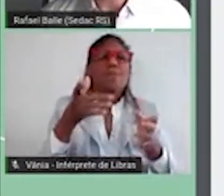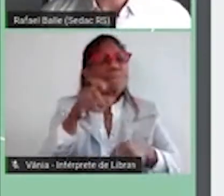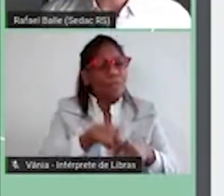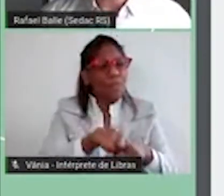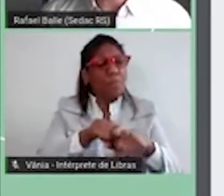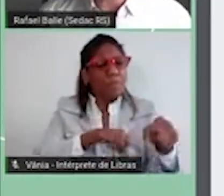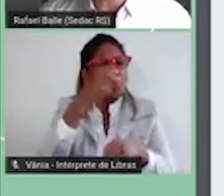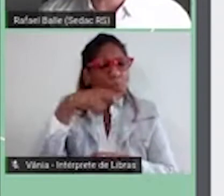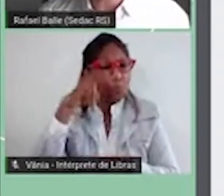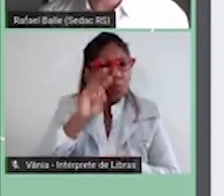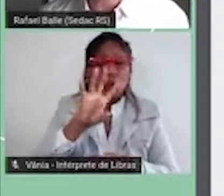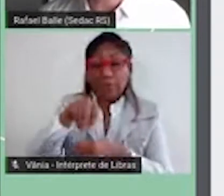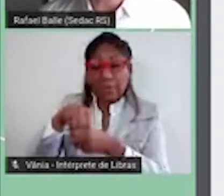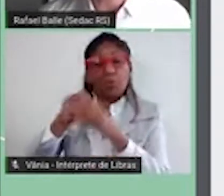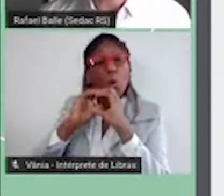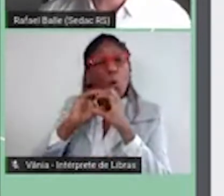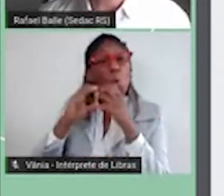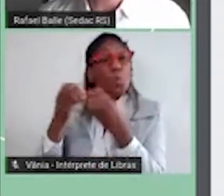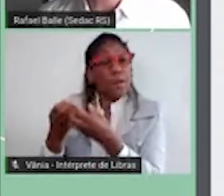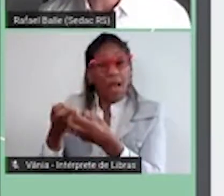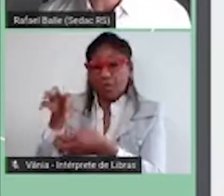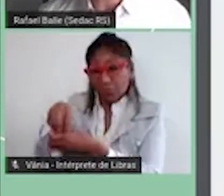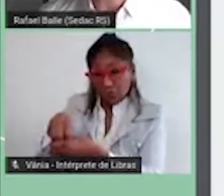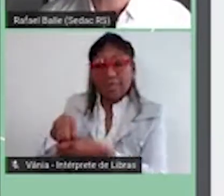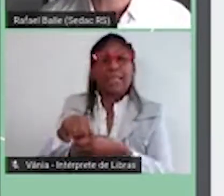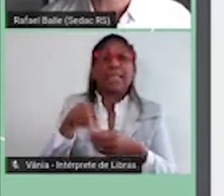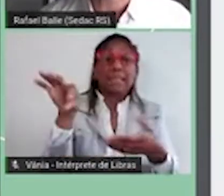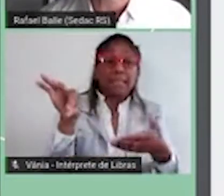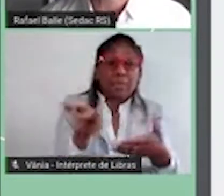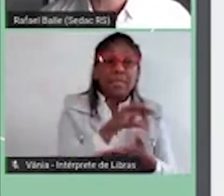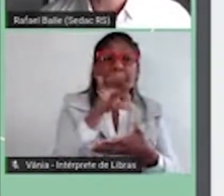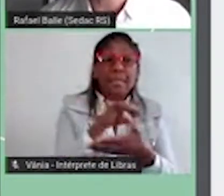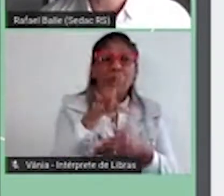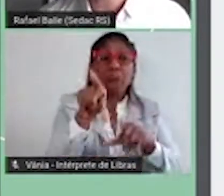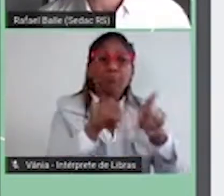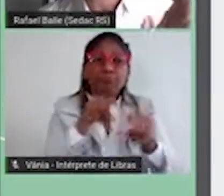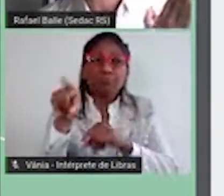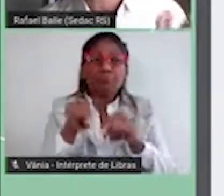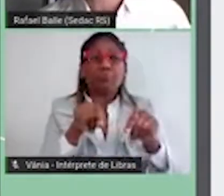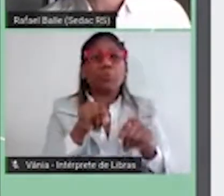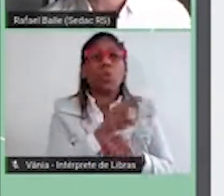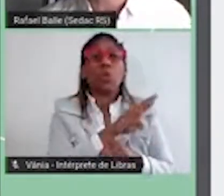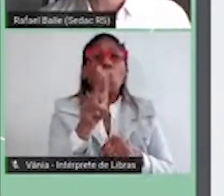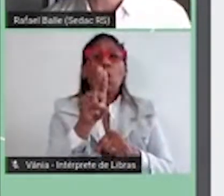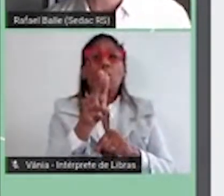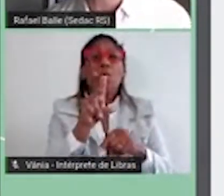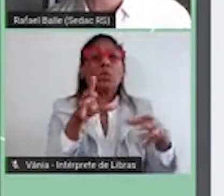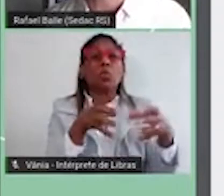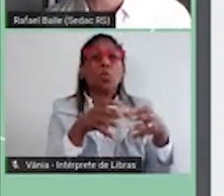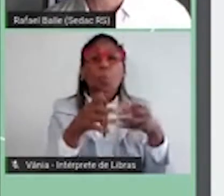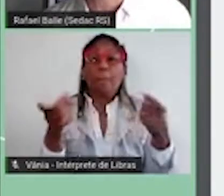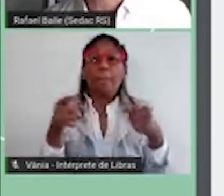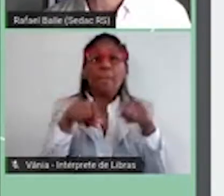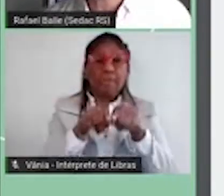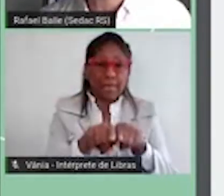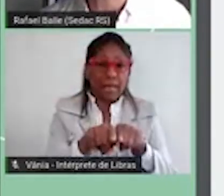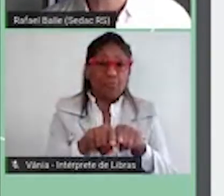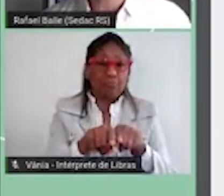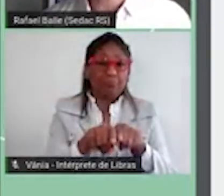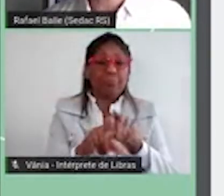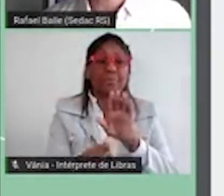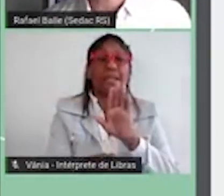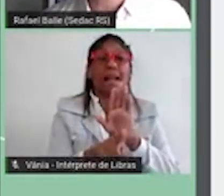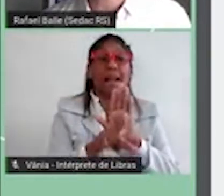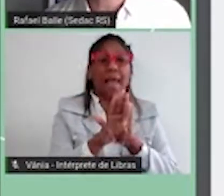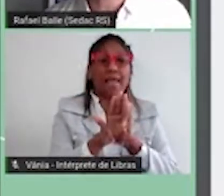comunidades, a gente vai fazer uma inscrição, né, uma seleção de entidades parceiras. Então, buscando, inclusive, o espírito da lei que descentraliza recursos, a gente